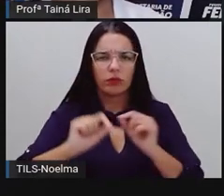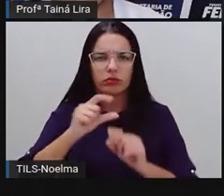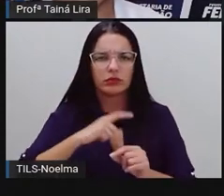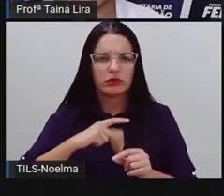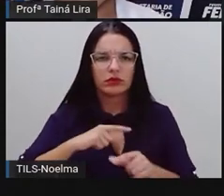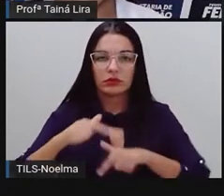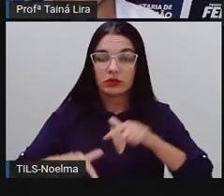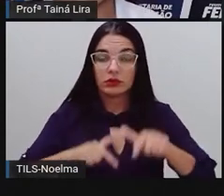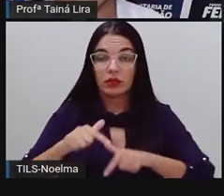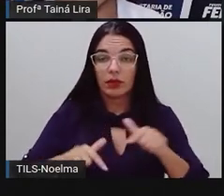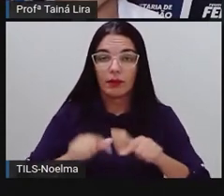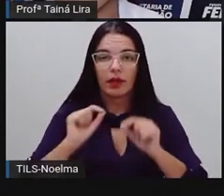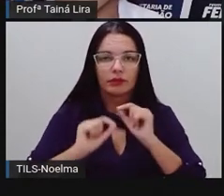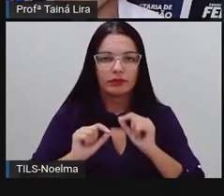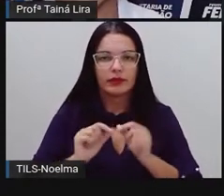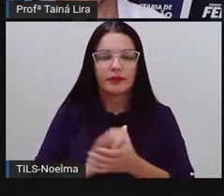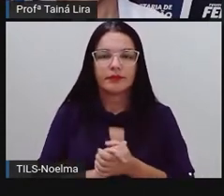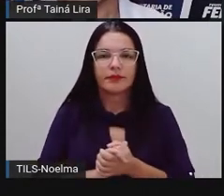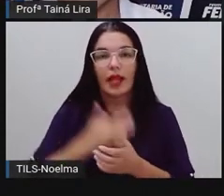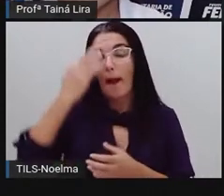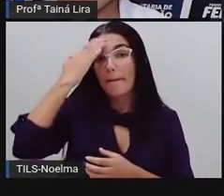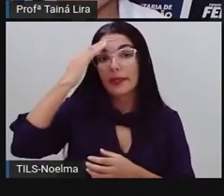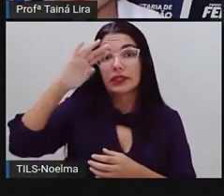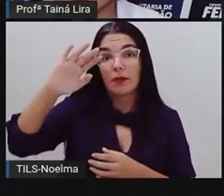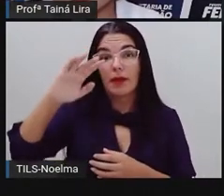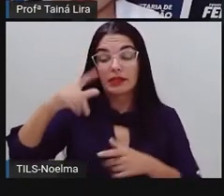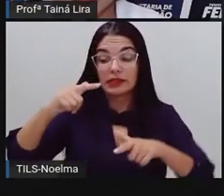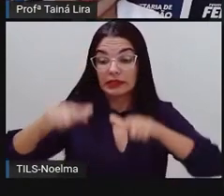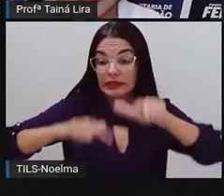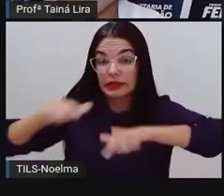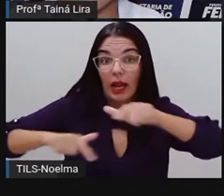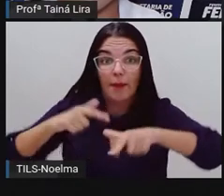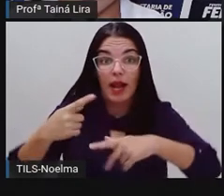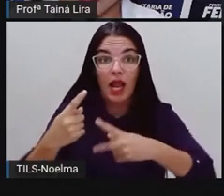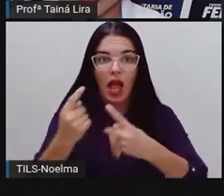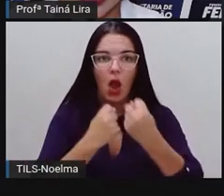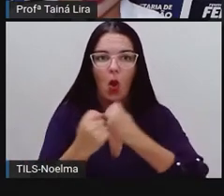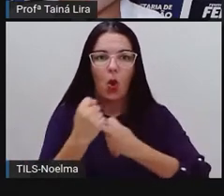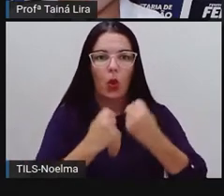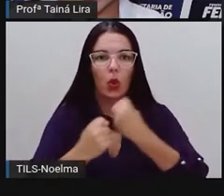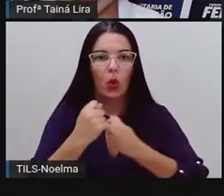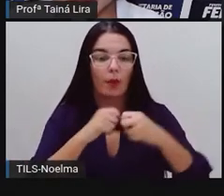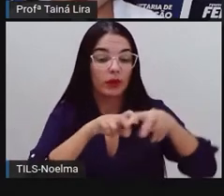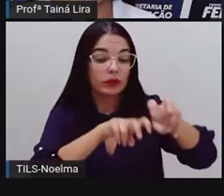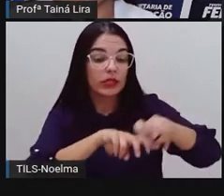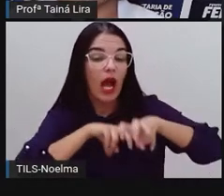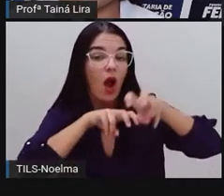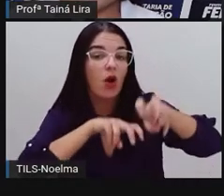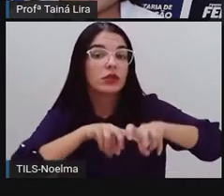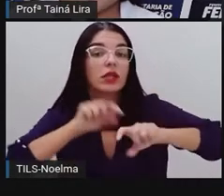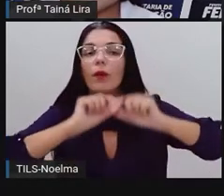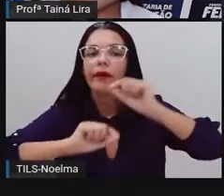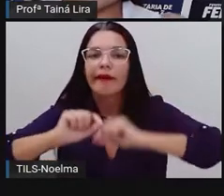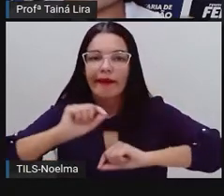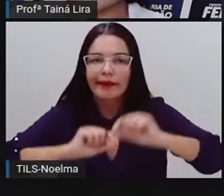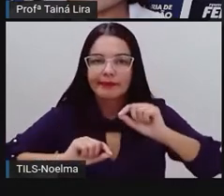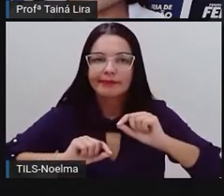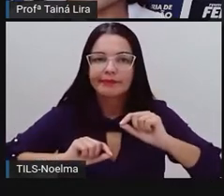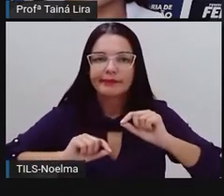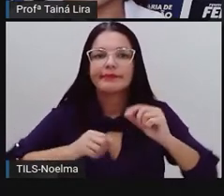atividades econômicas aí da região Rural da zona rural do Campo